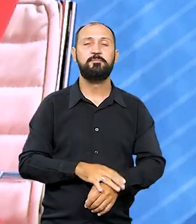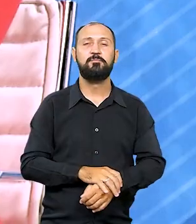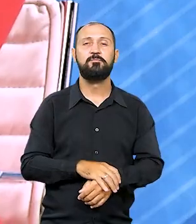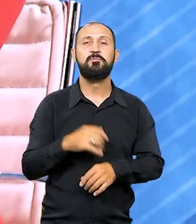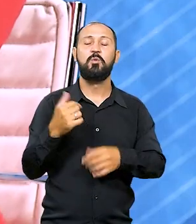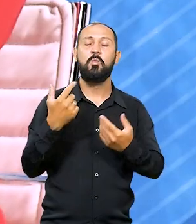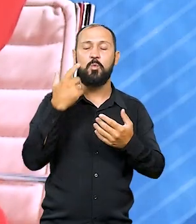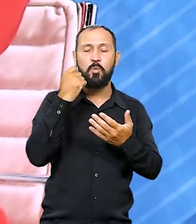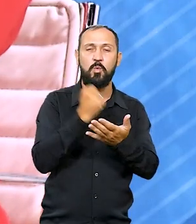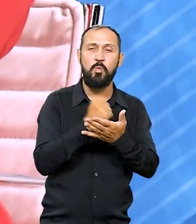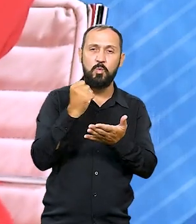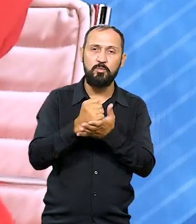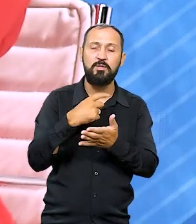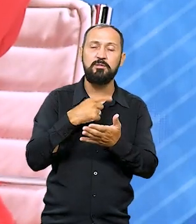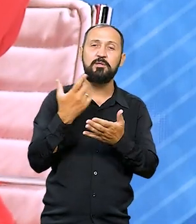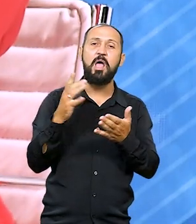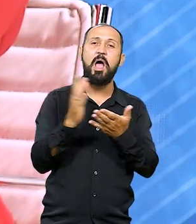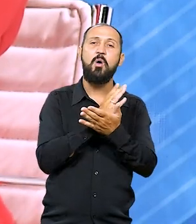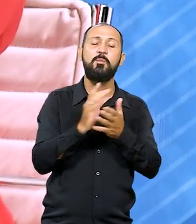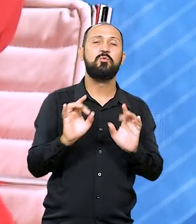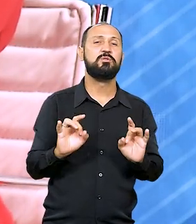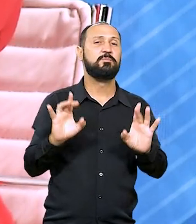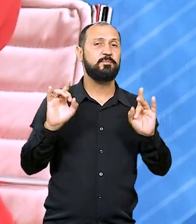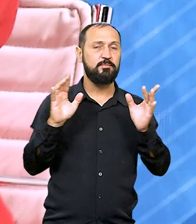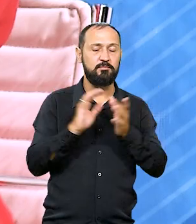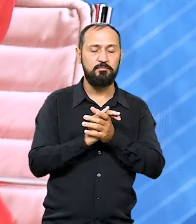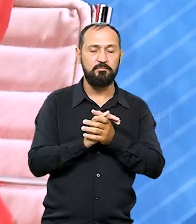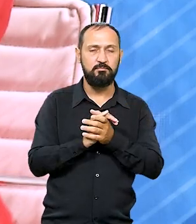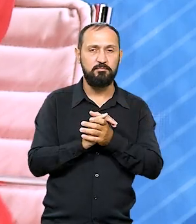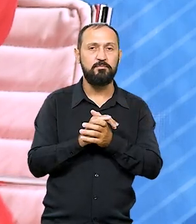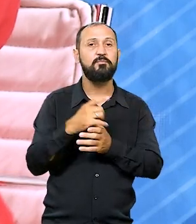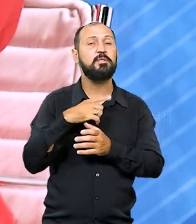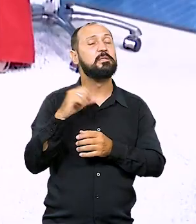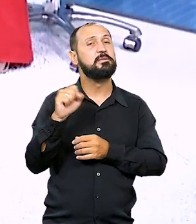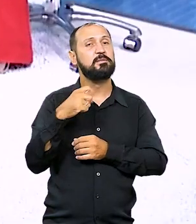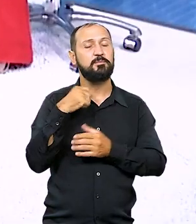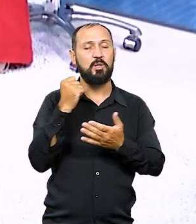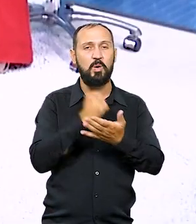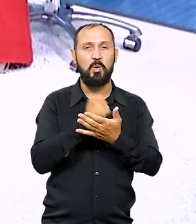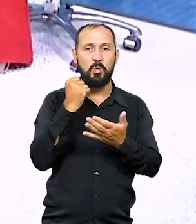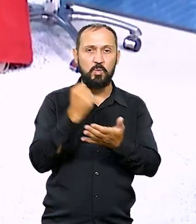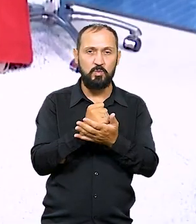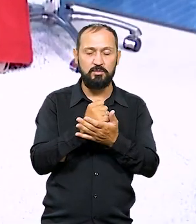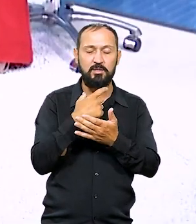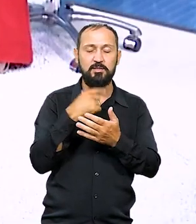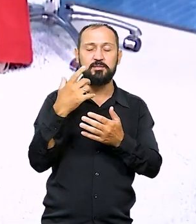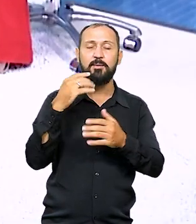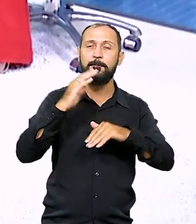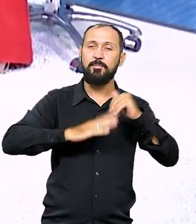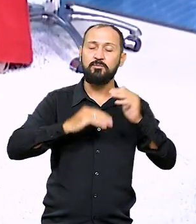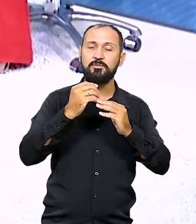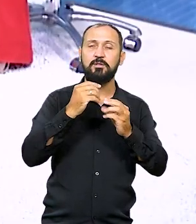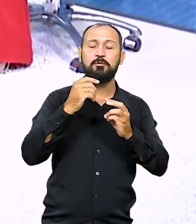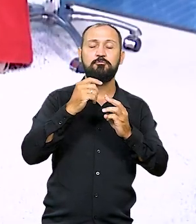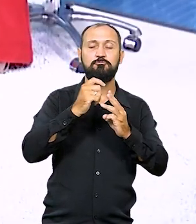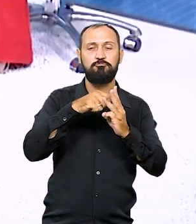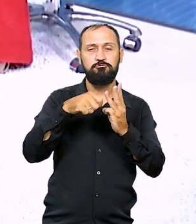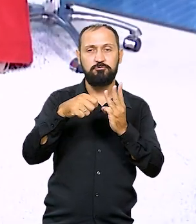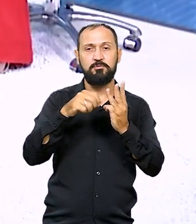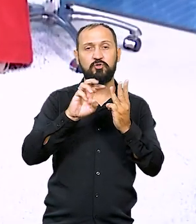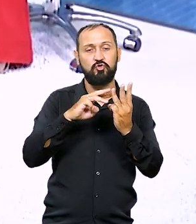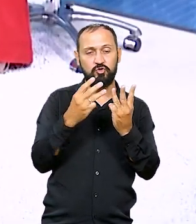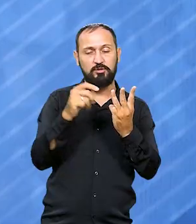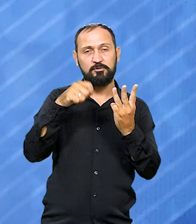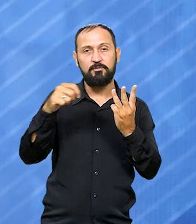dias. Doutora, o contrato temporário, ele tem algum requisito específico? Sim. Para você contratar o trabalhador temporário,